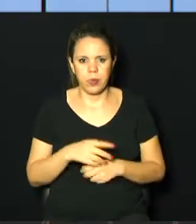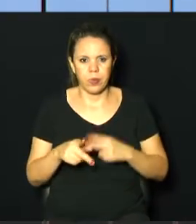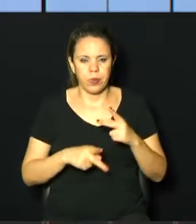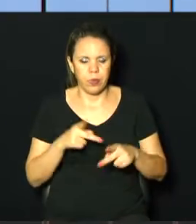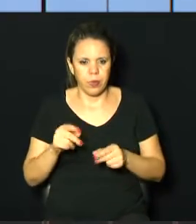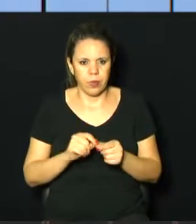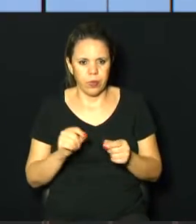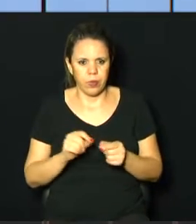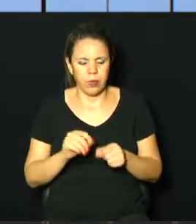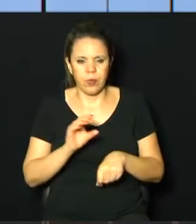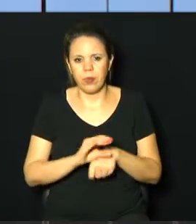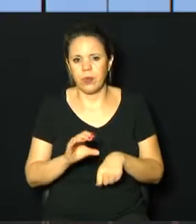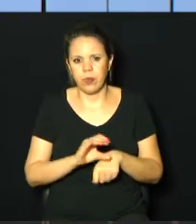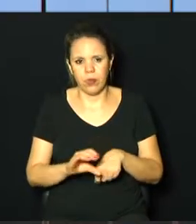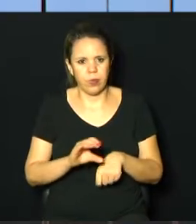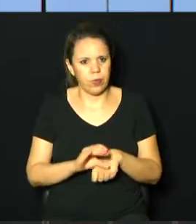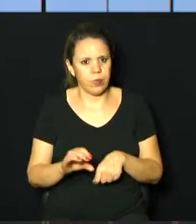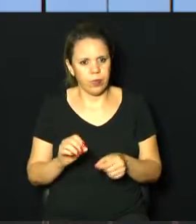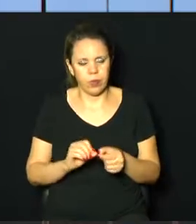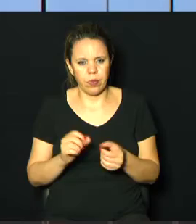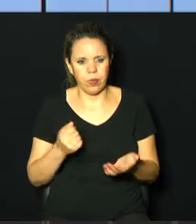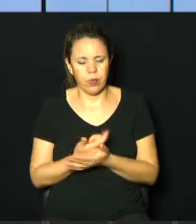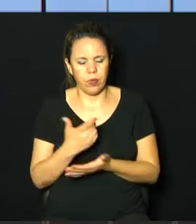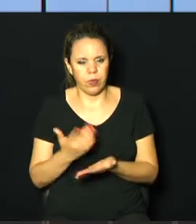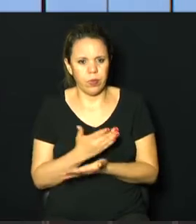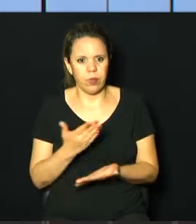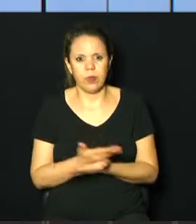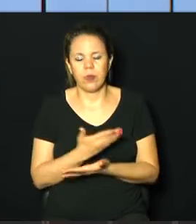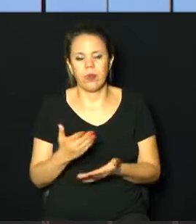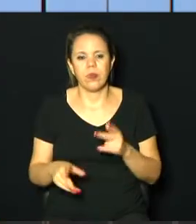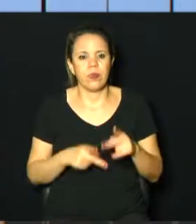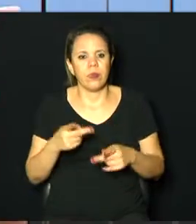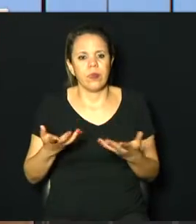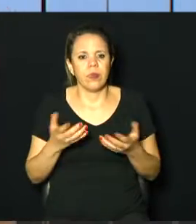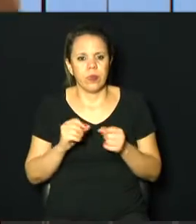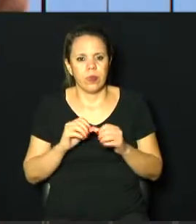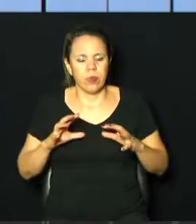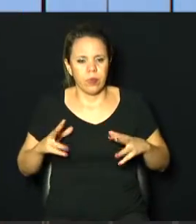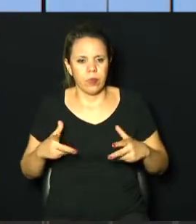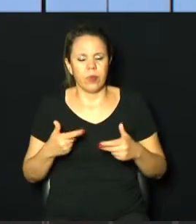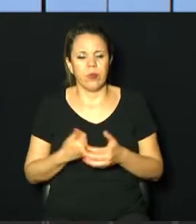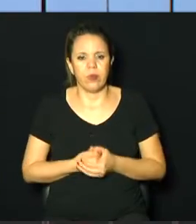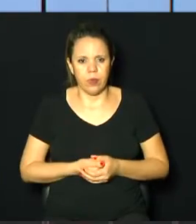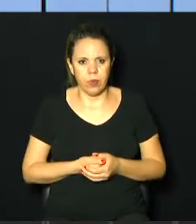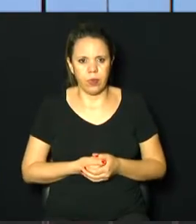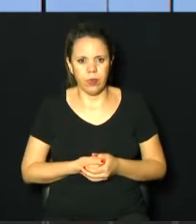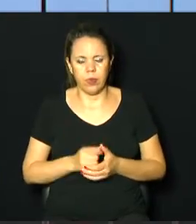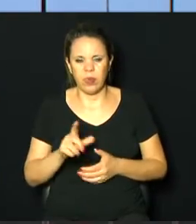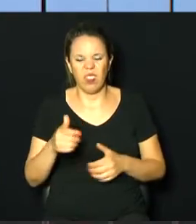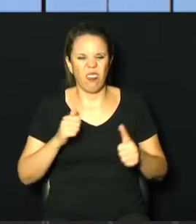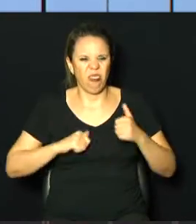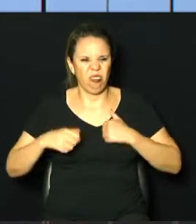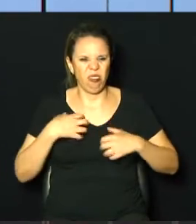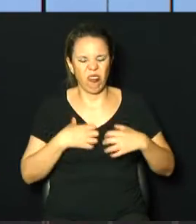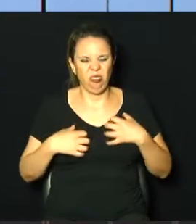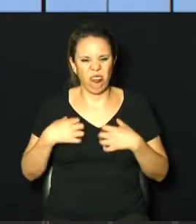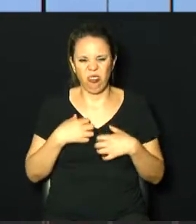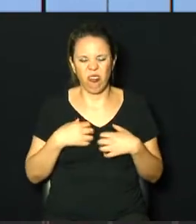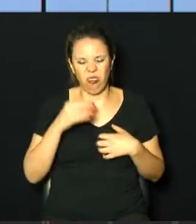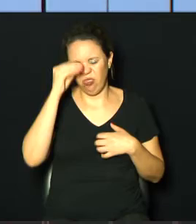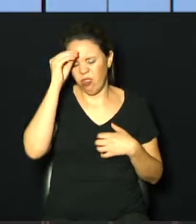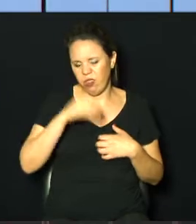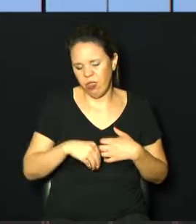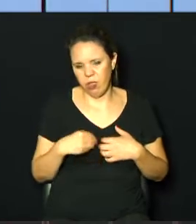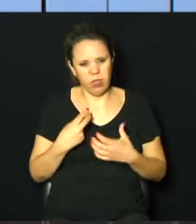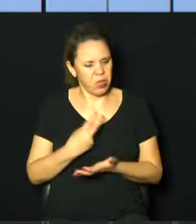pessoas, eu vou fazer um curso, eu vou comprar um livro. As pessoas queriam fazer tudo de uma vez e depois desanimaram. Isso